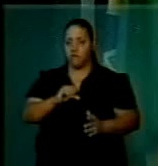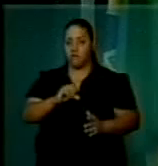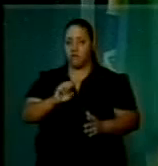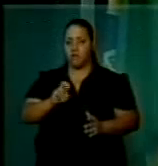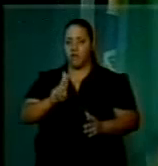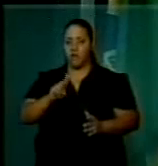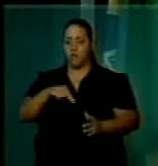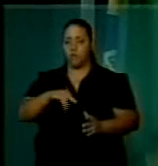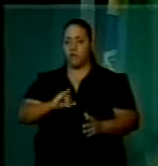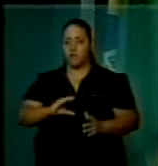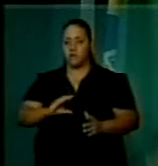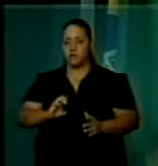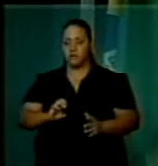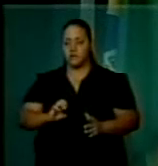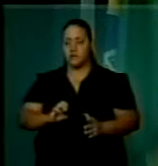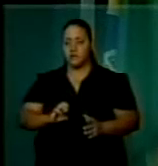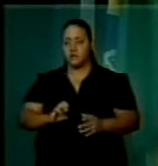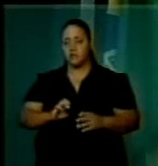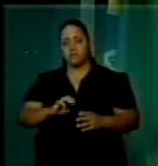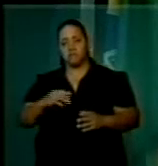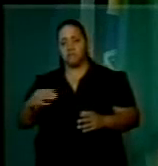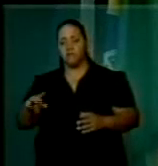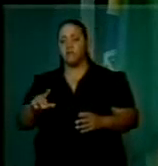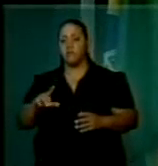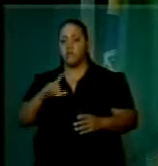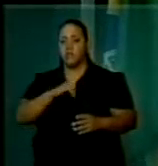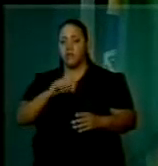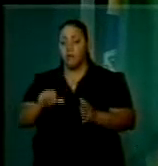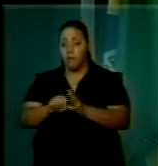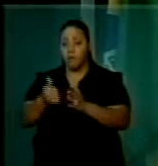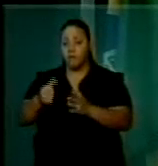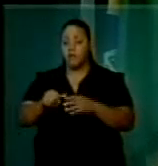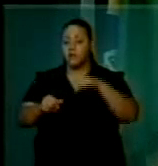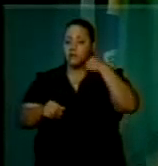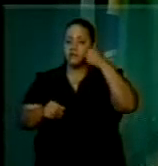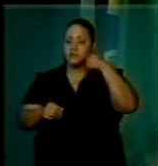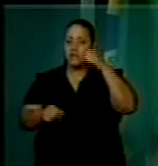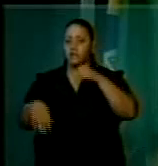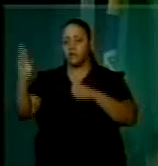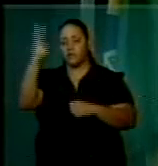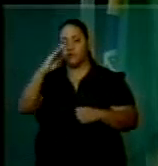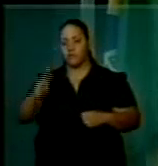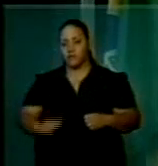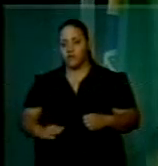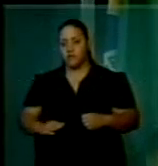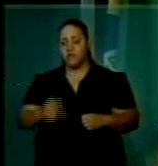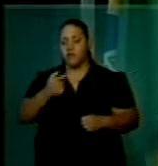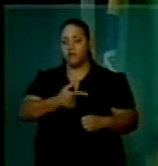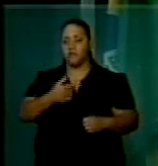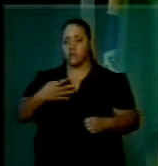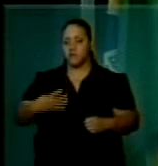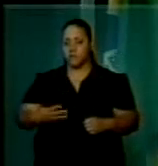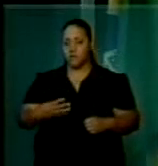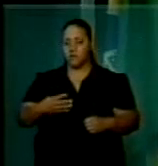1979, Eunice Michelet tornou-se a primeira senadora do Brasil. Em 24